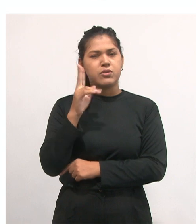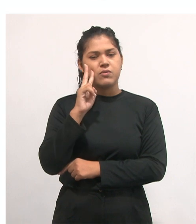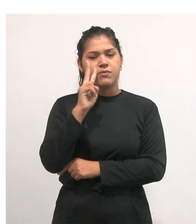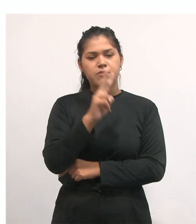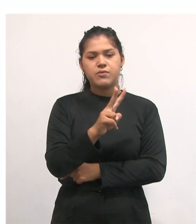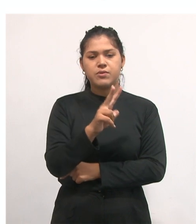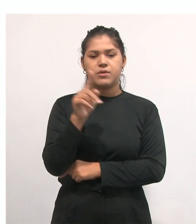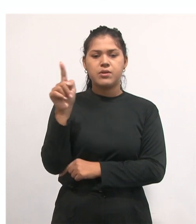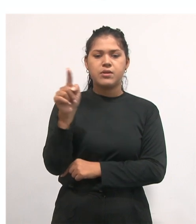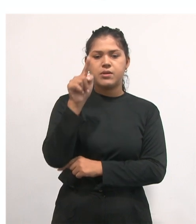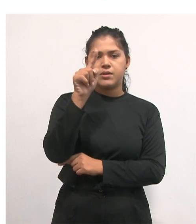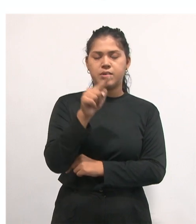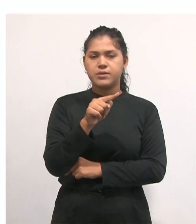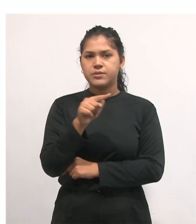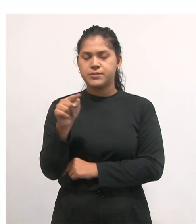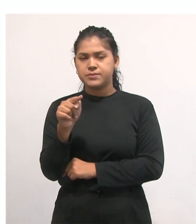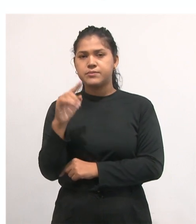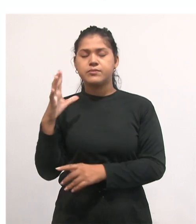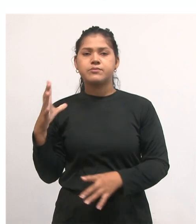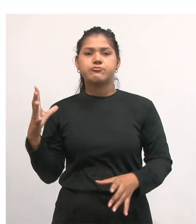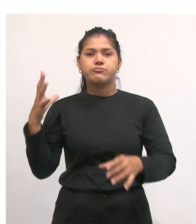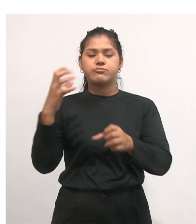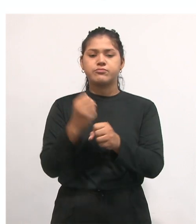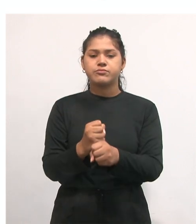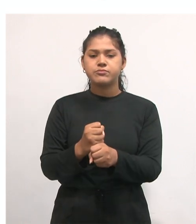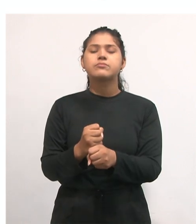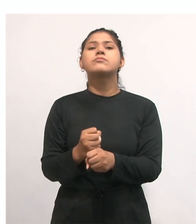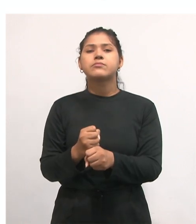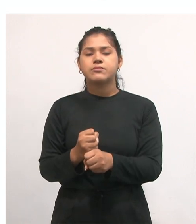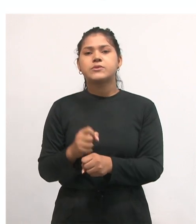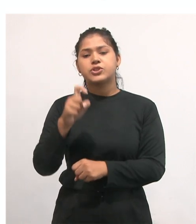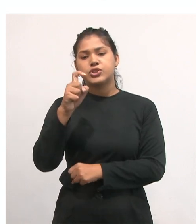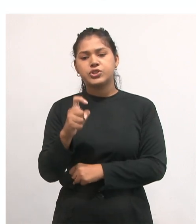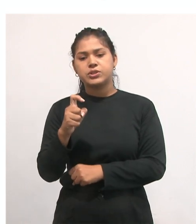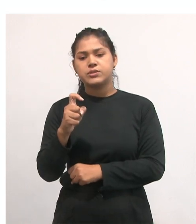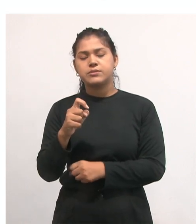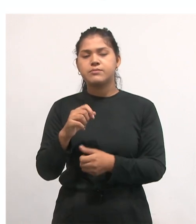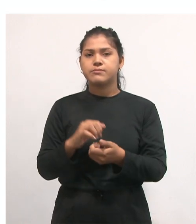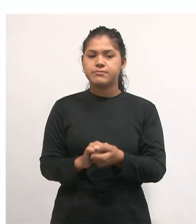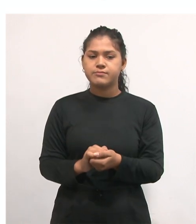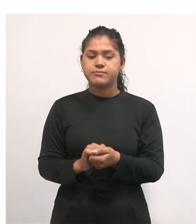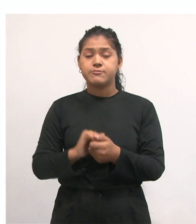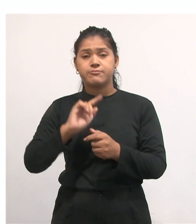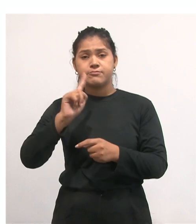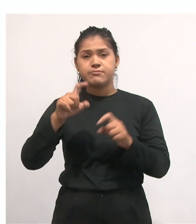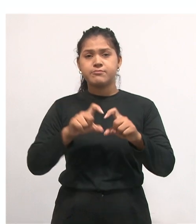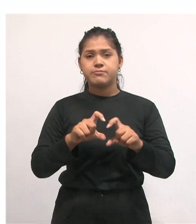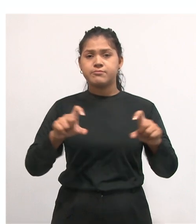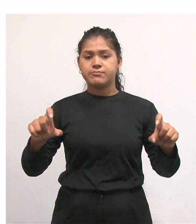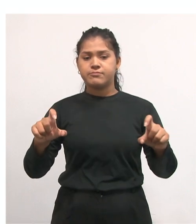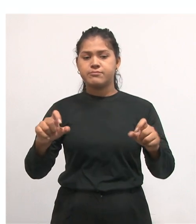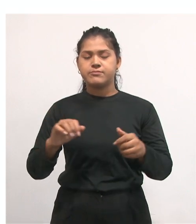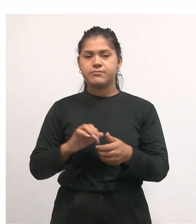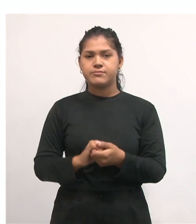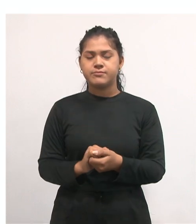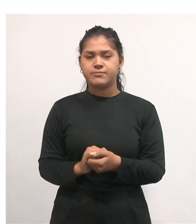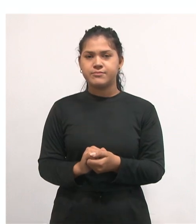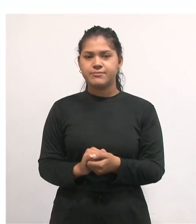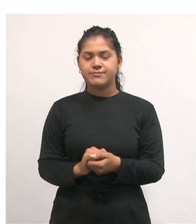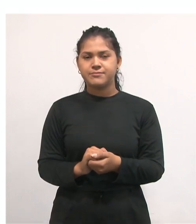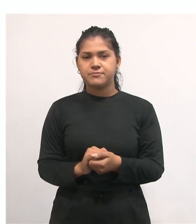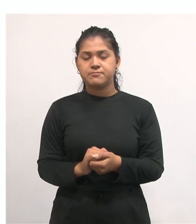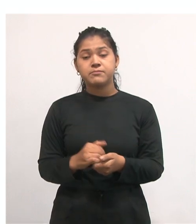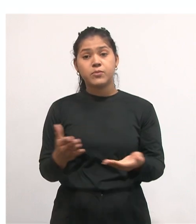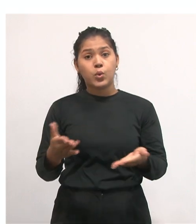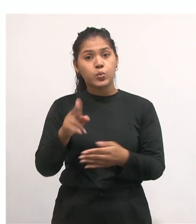anterior, é o sigma, né? É o somatório, ok? E aí vamos passar para a página seguinte. Olha, e a gente